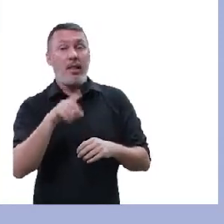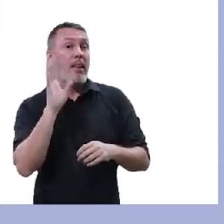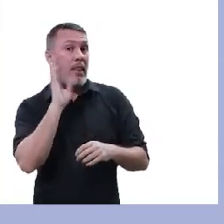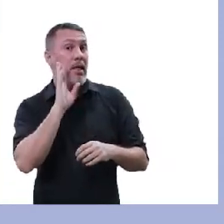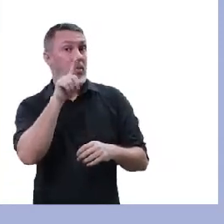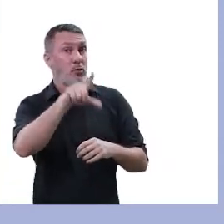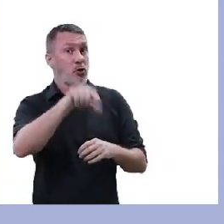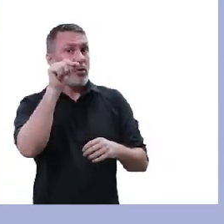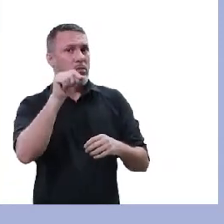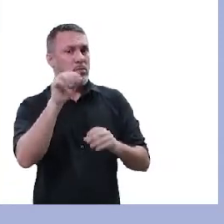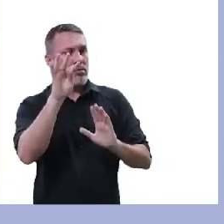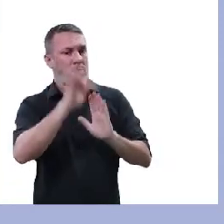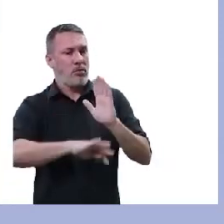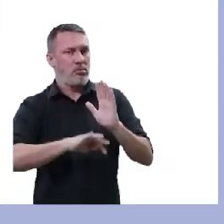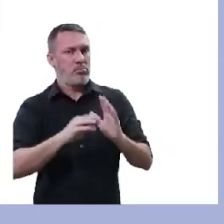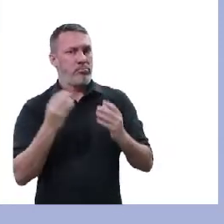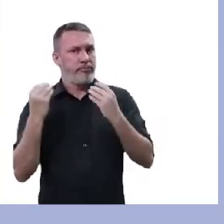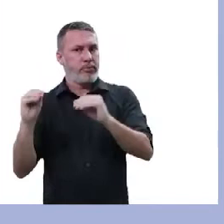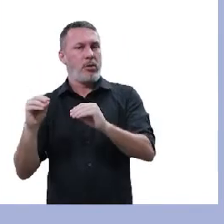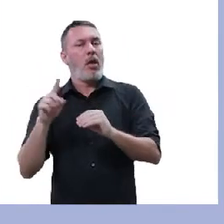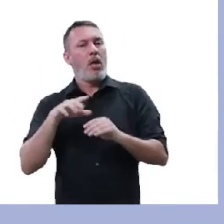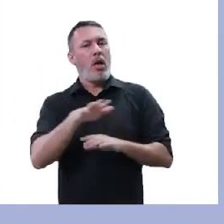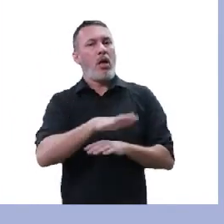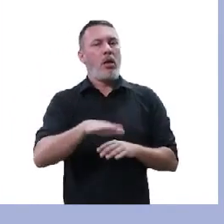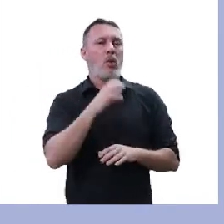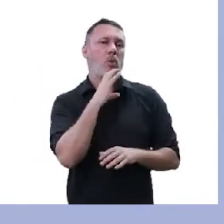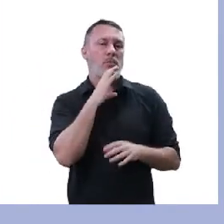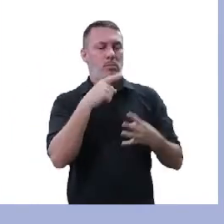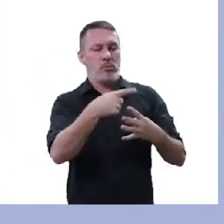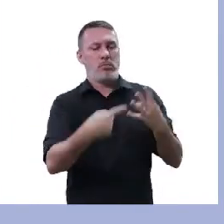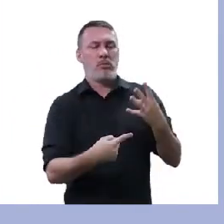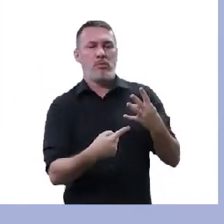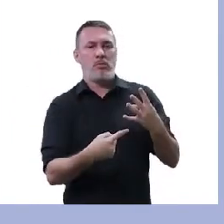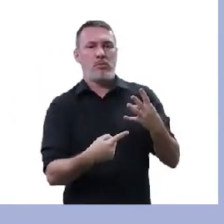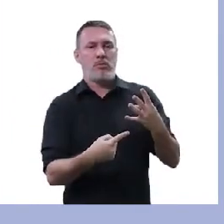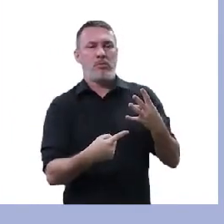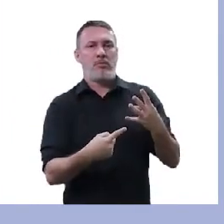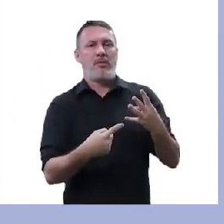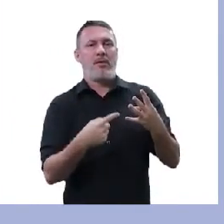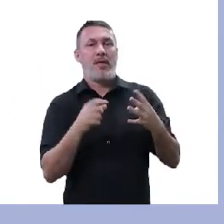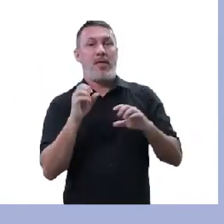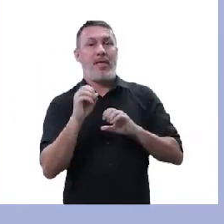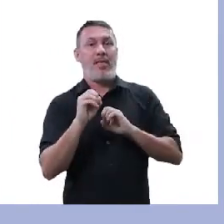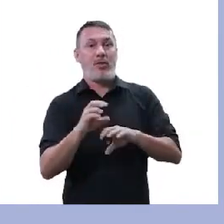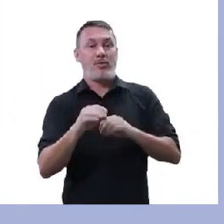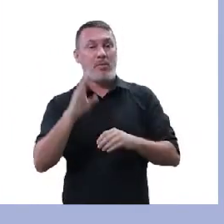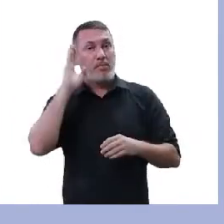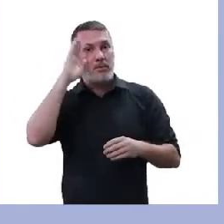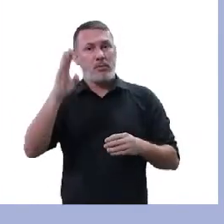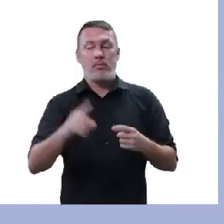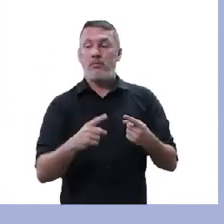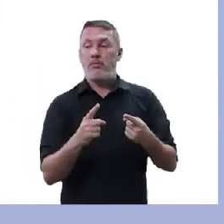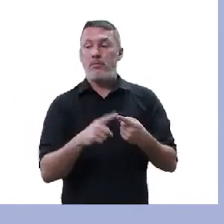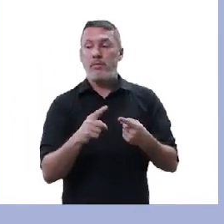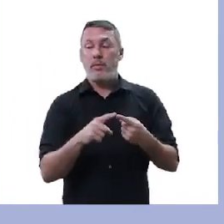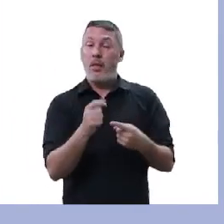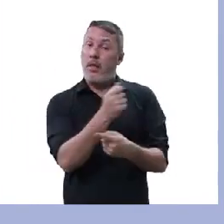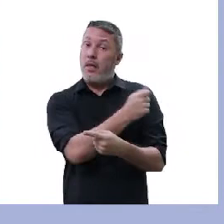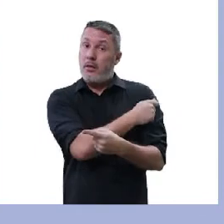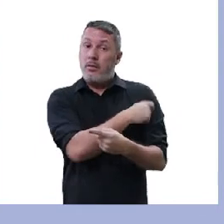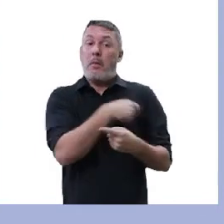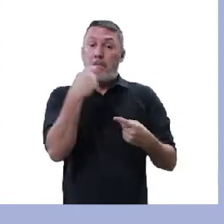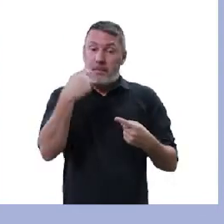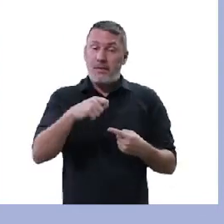elemento bacana para você usar no seu texto, uma área do conhecimento, os quatro pilares da educação. Primeiro pilar, que o aluno